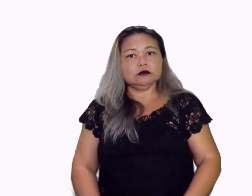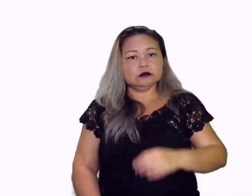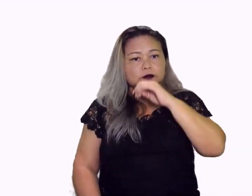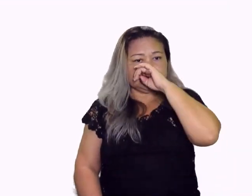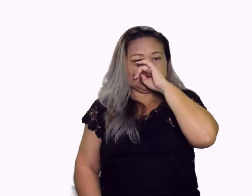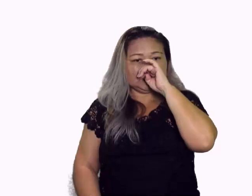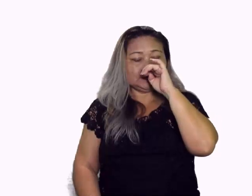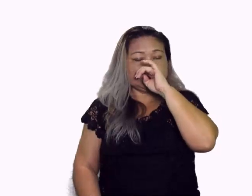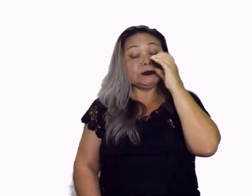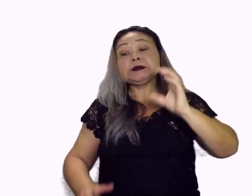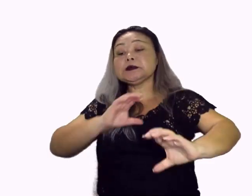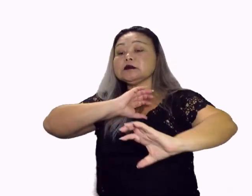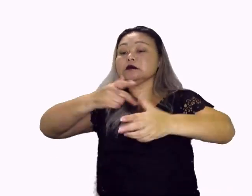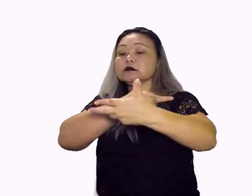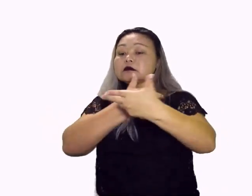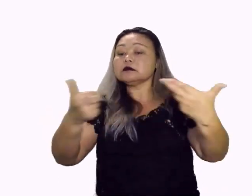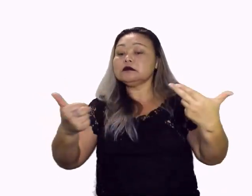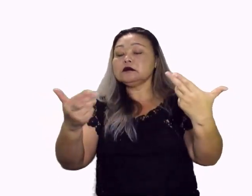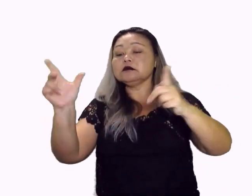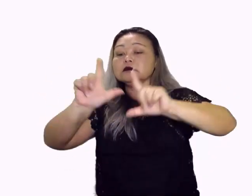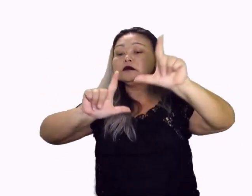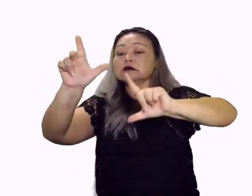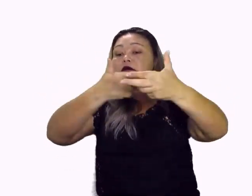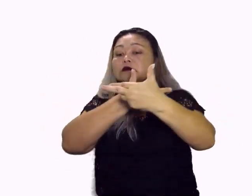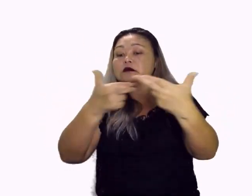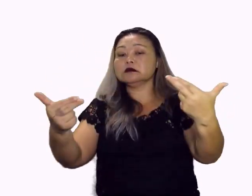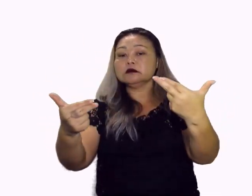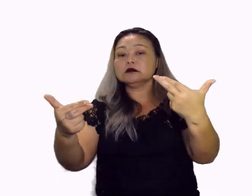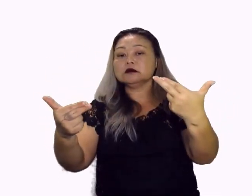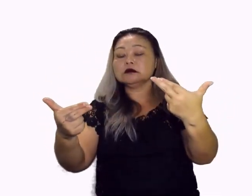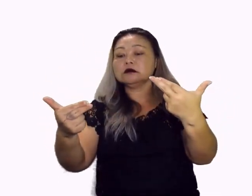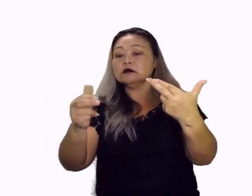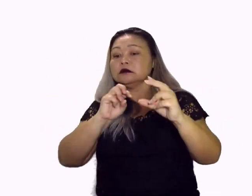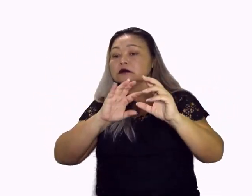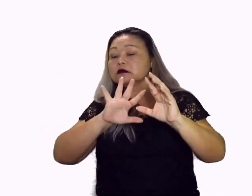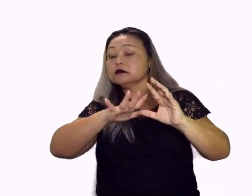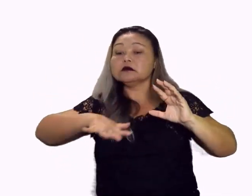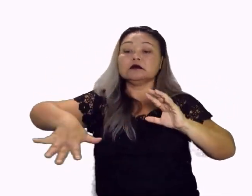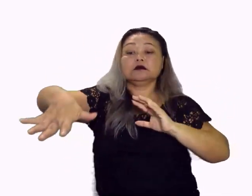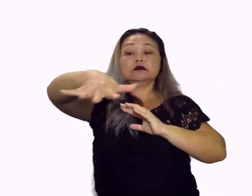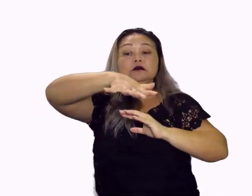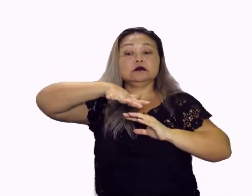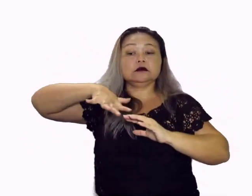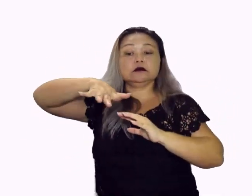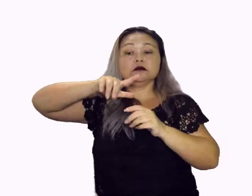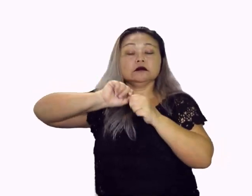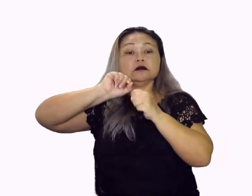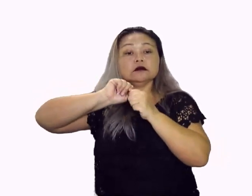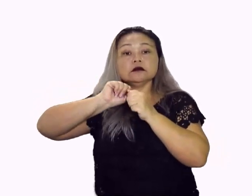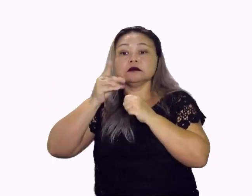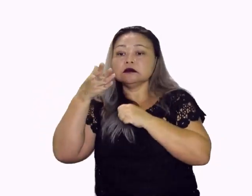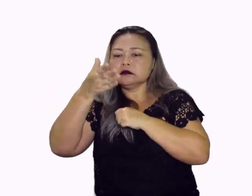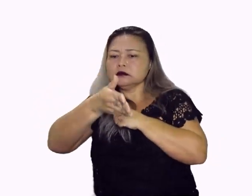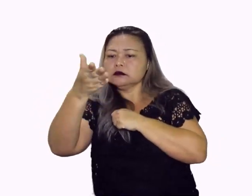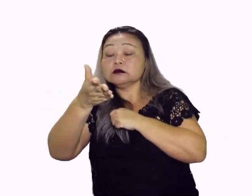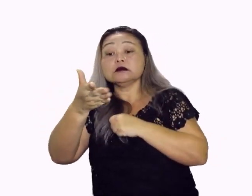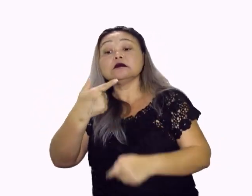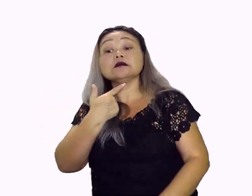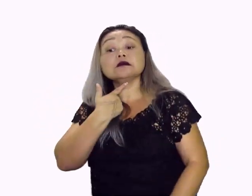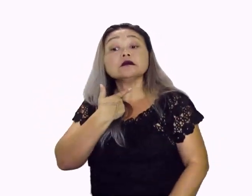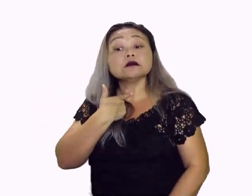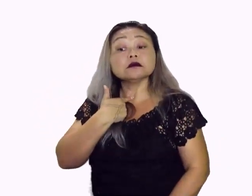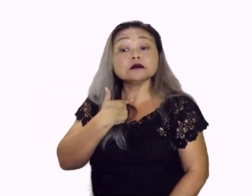Os meios de comunicação em massa, ó, em massa que é em geral, tá? Trabalham em cima dos nossos